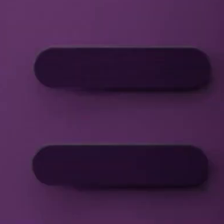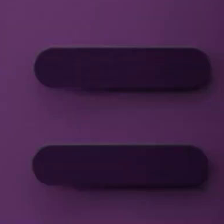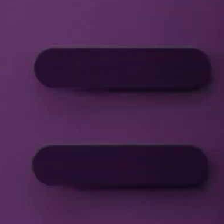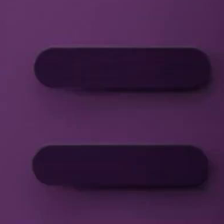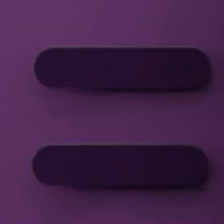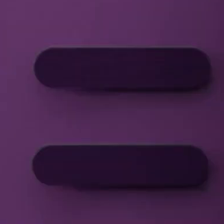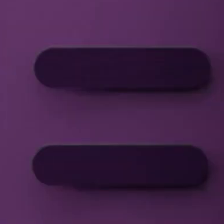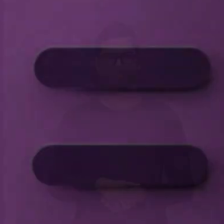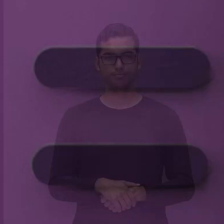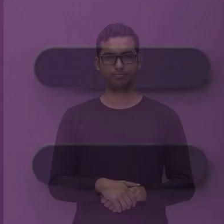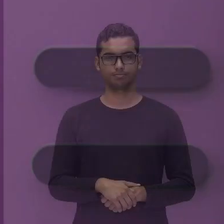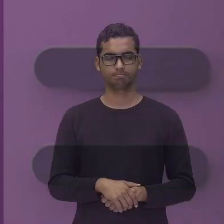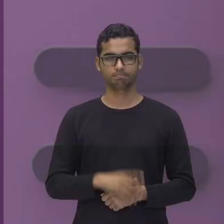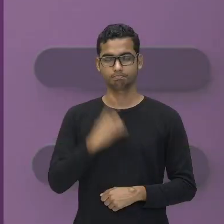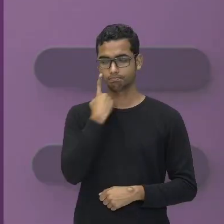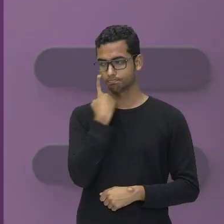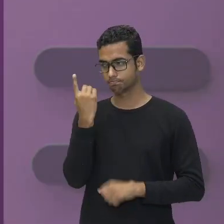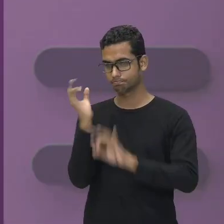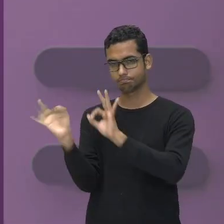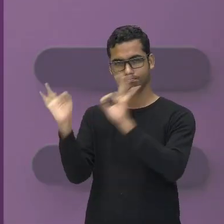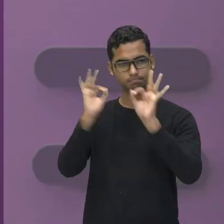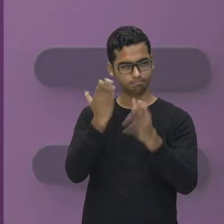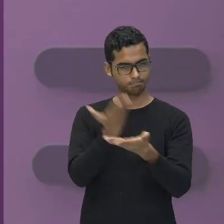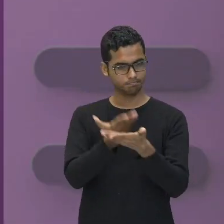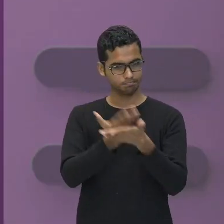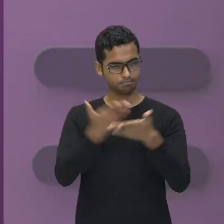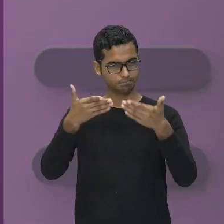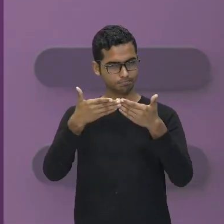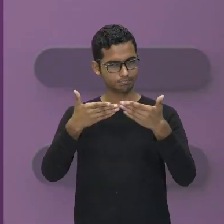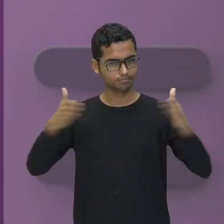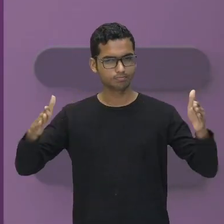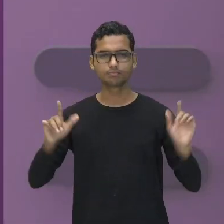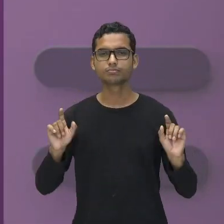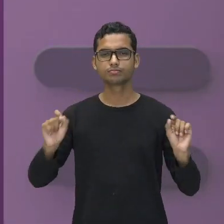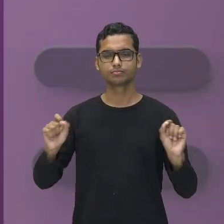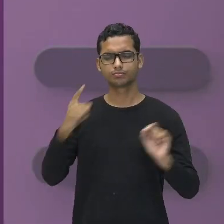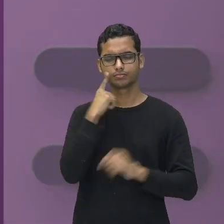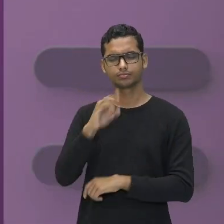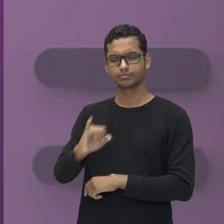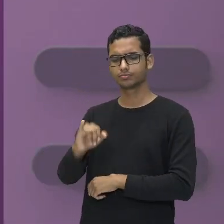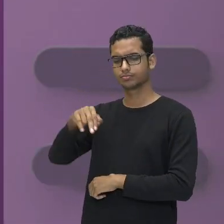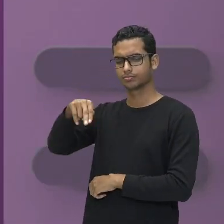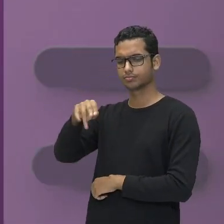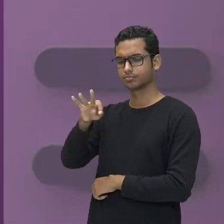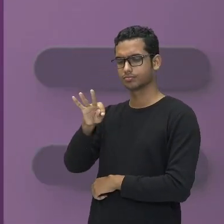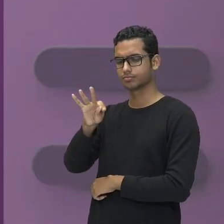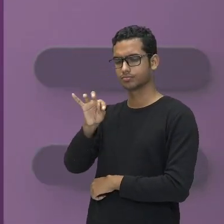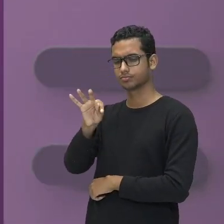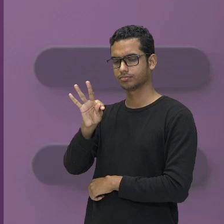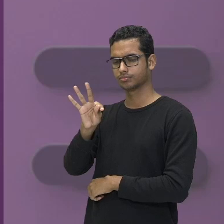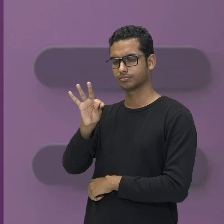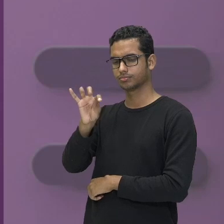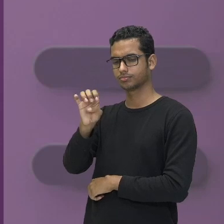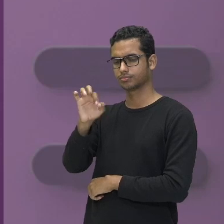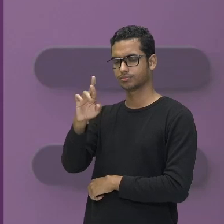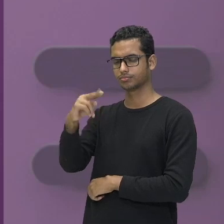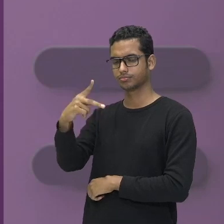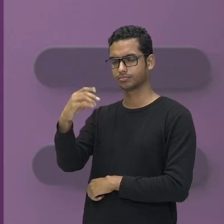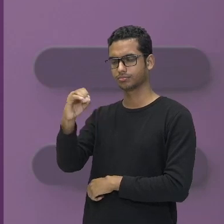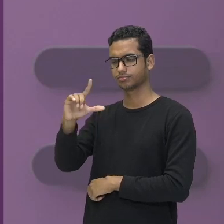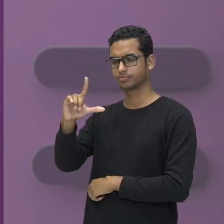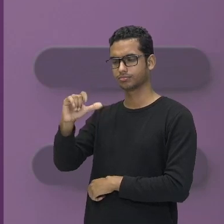Muito bem, então vocês viram aí no nosso abre-aulas que nós iremos falar sobre a interpolação geométrica. Afinal de contas, o que